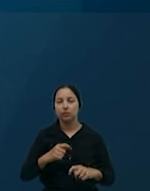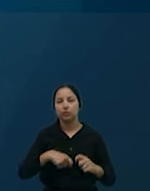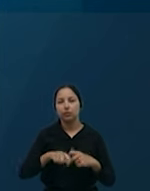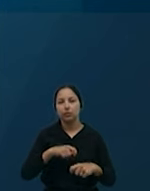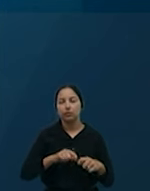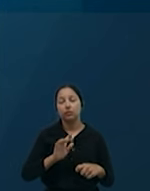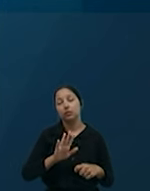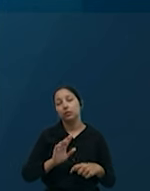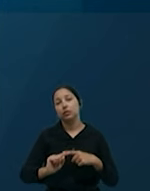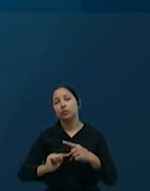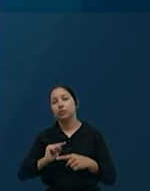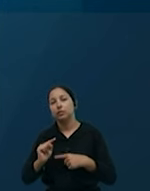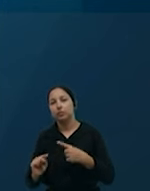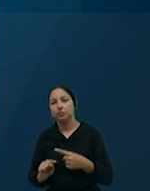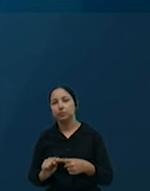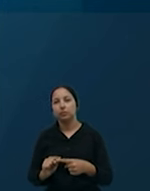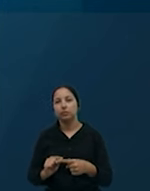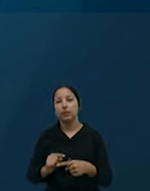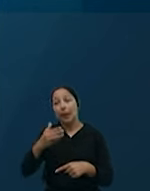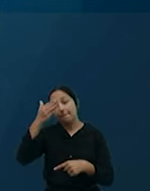a comprovação